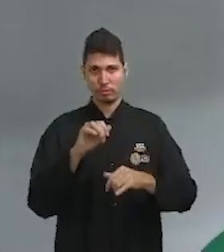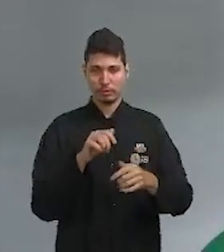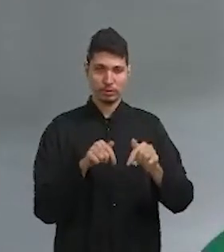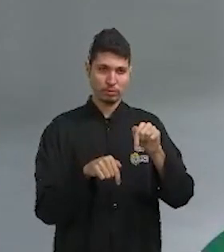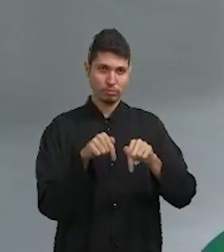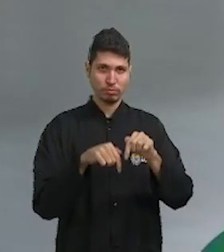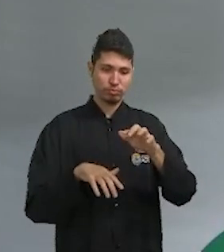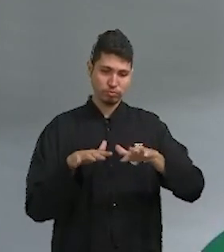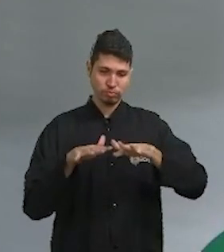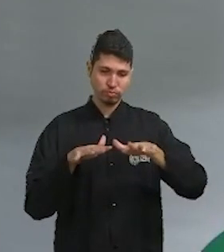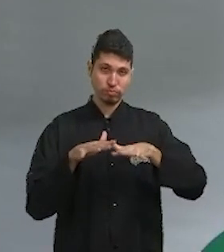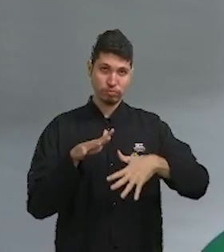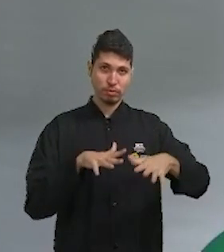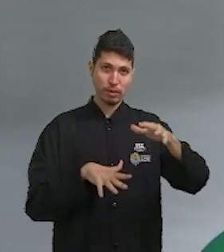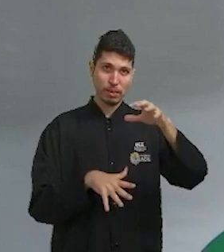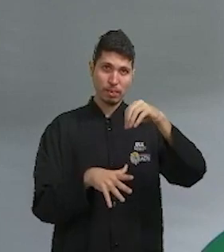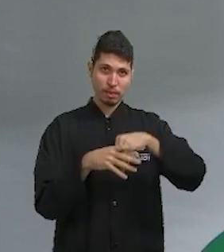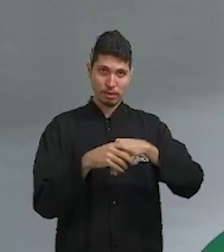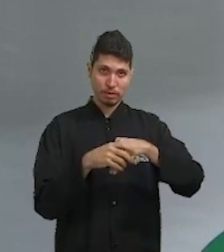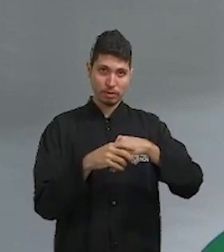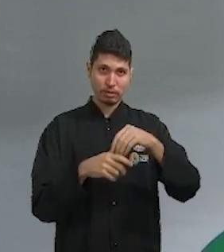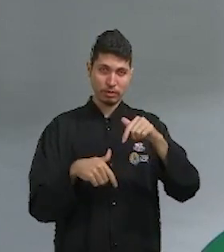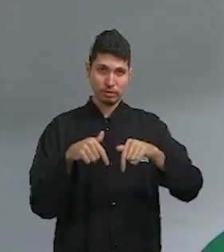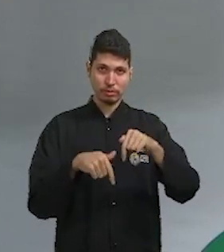de redox, reações de